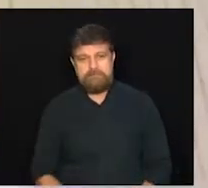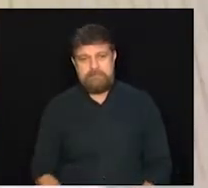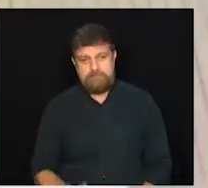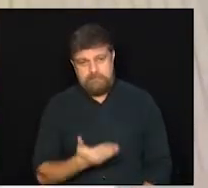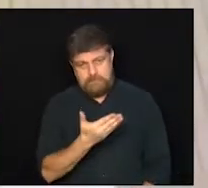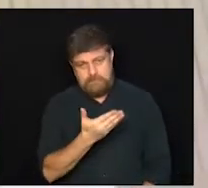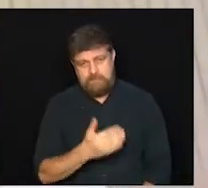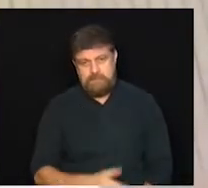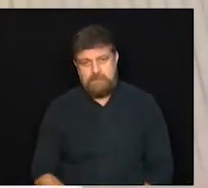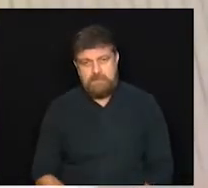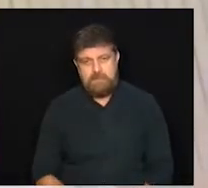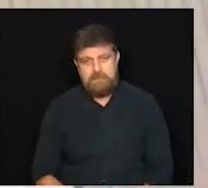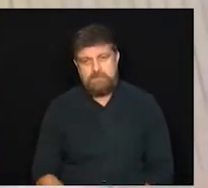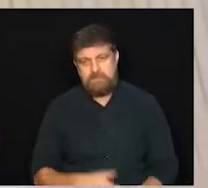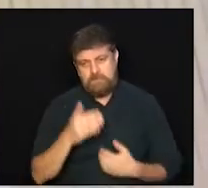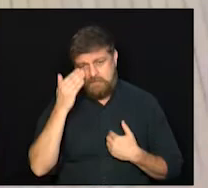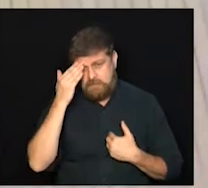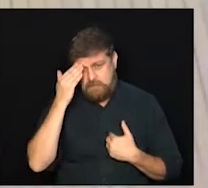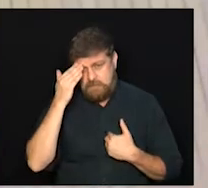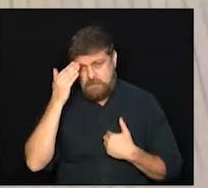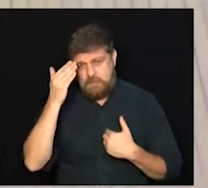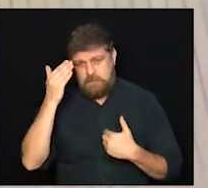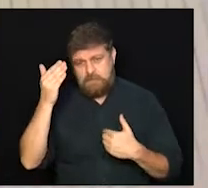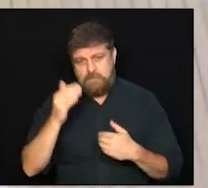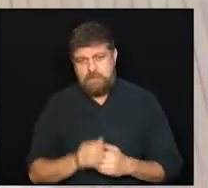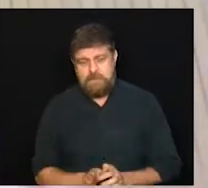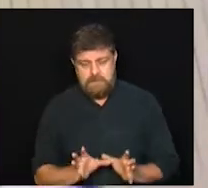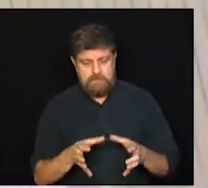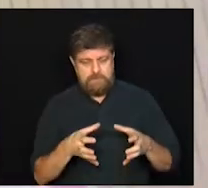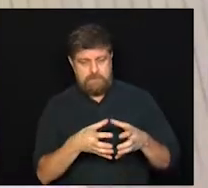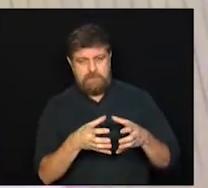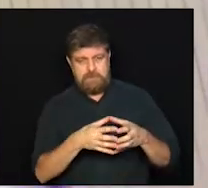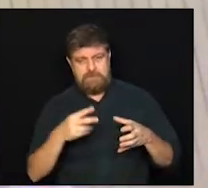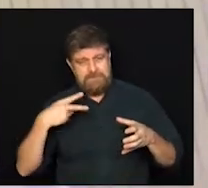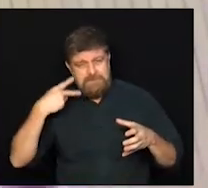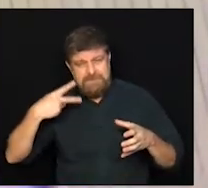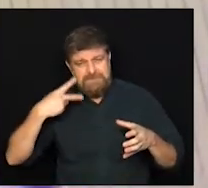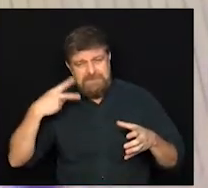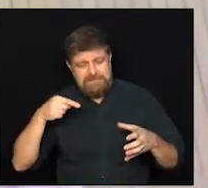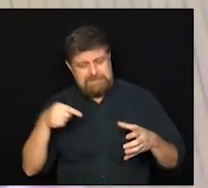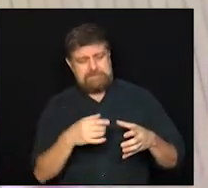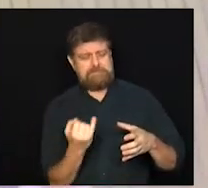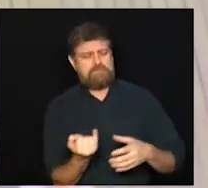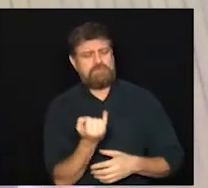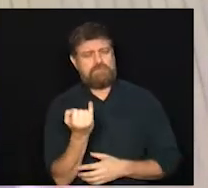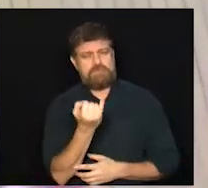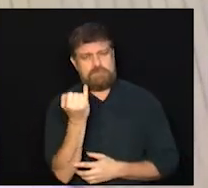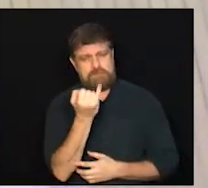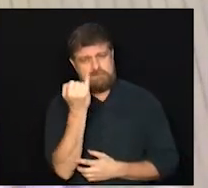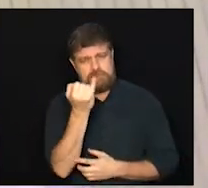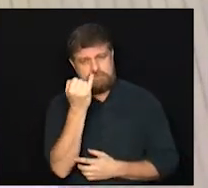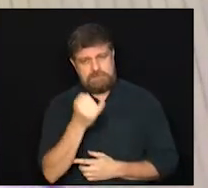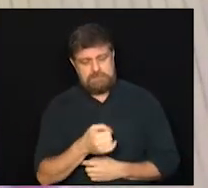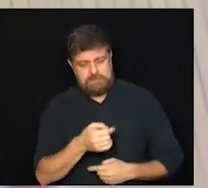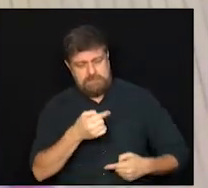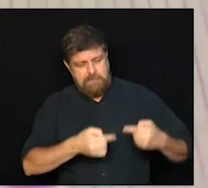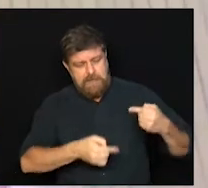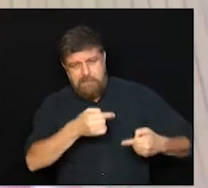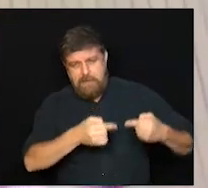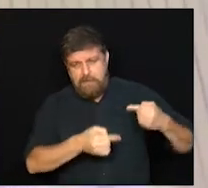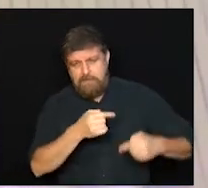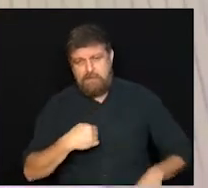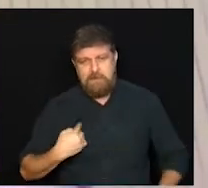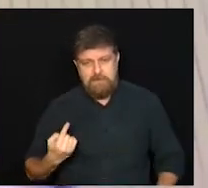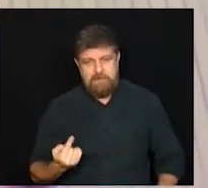Gente, muito obrigado aí para essa comissão, tomando a importância, né? Estamos aqui trabalhando